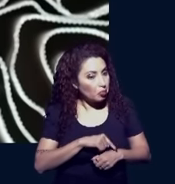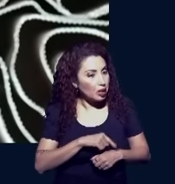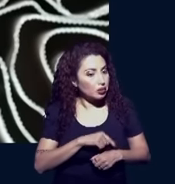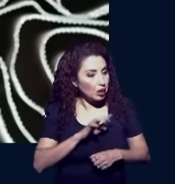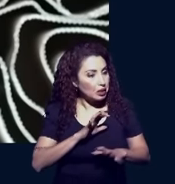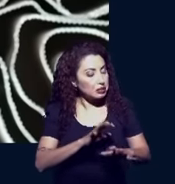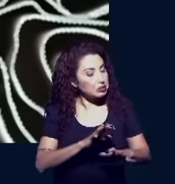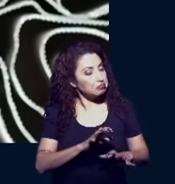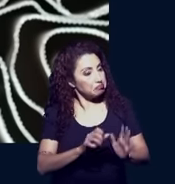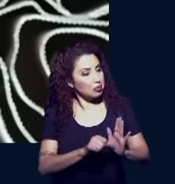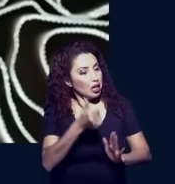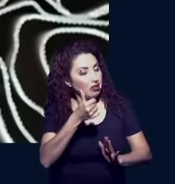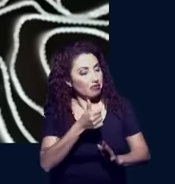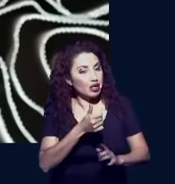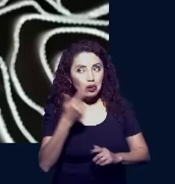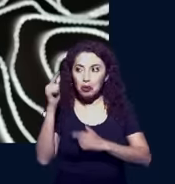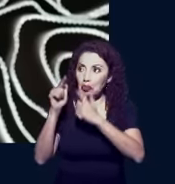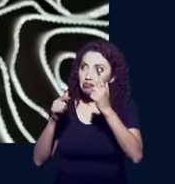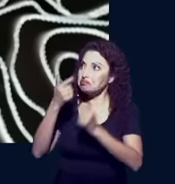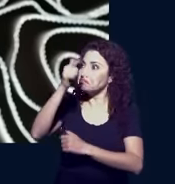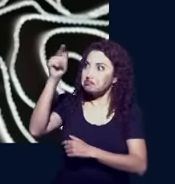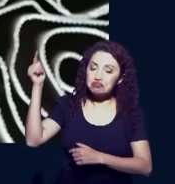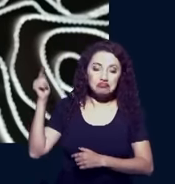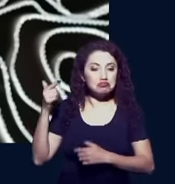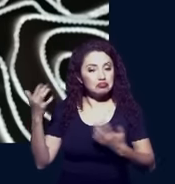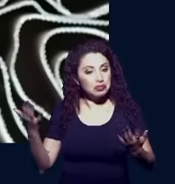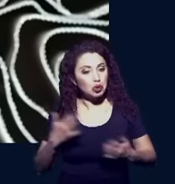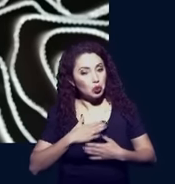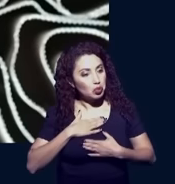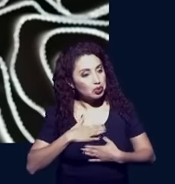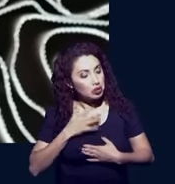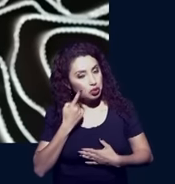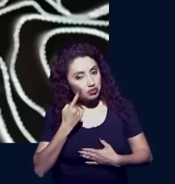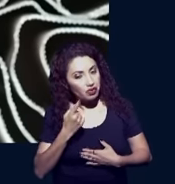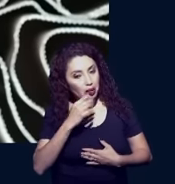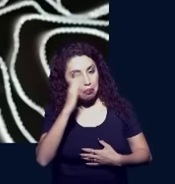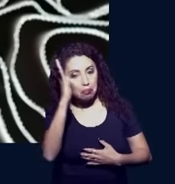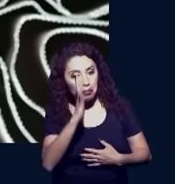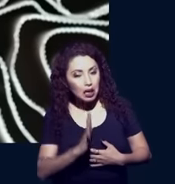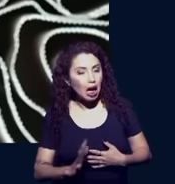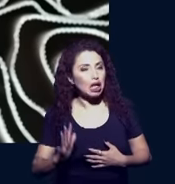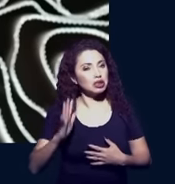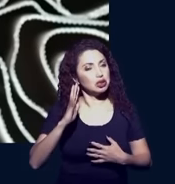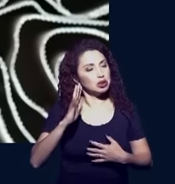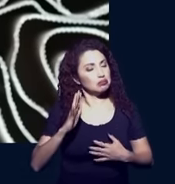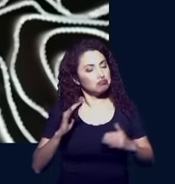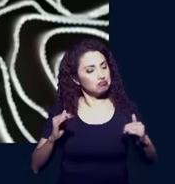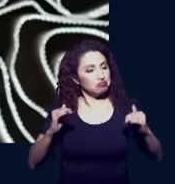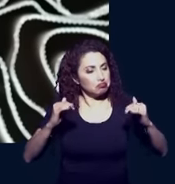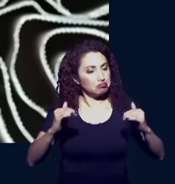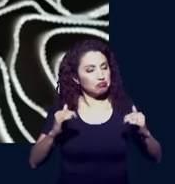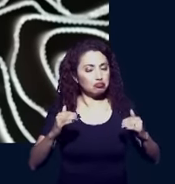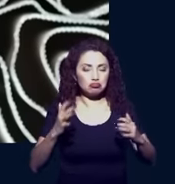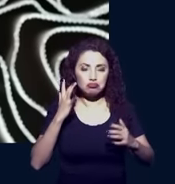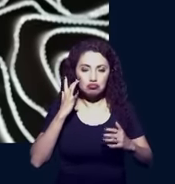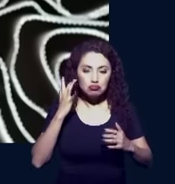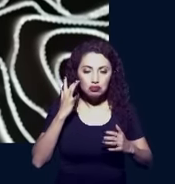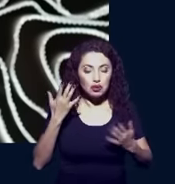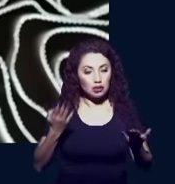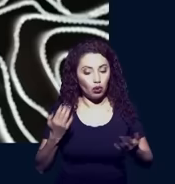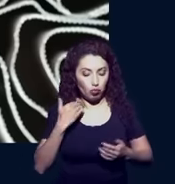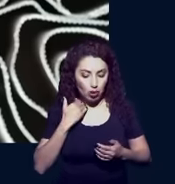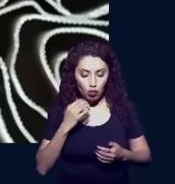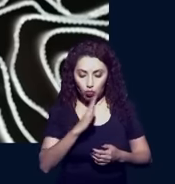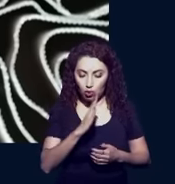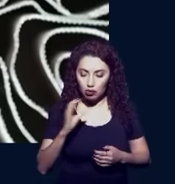isso então eu eu tô gostando muito de ver esse Brasil institucional e o banco central ele vai seguir seu